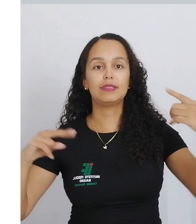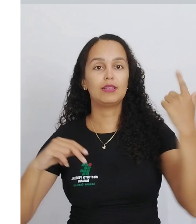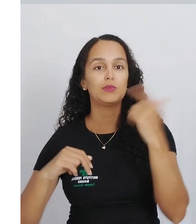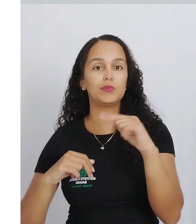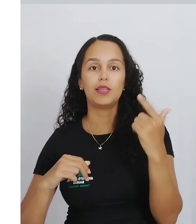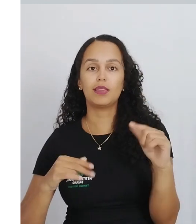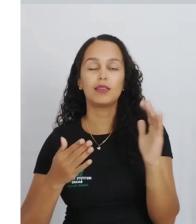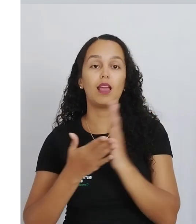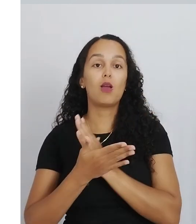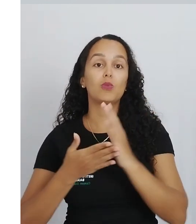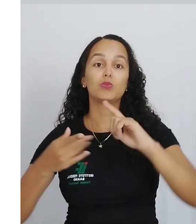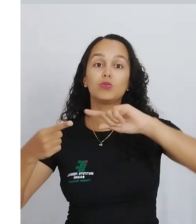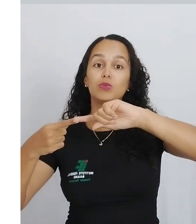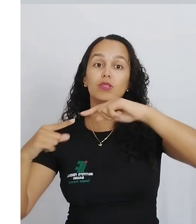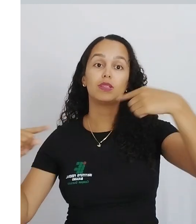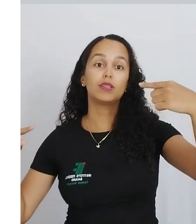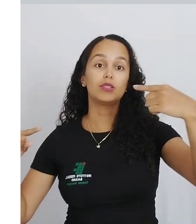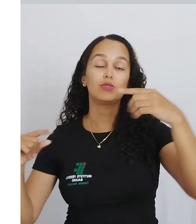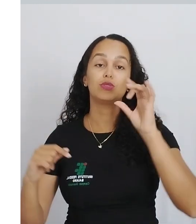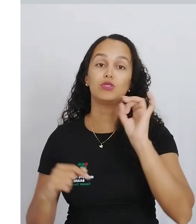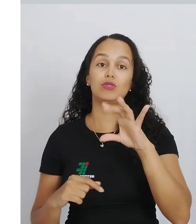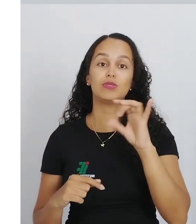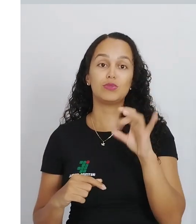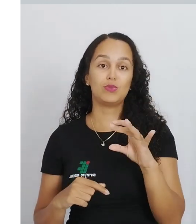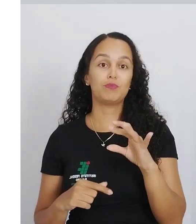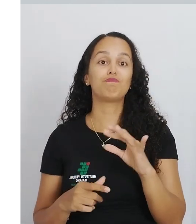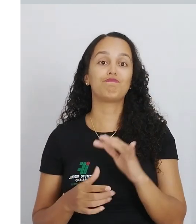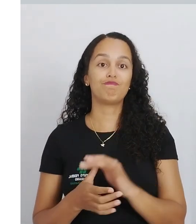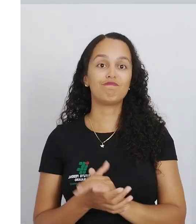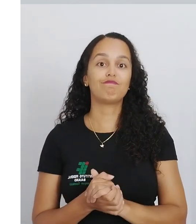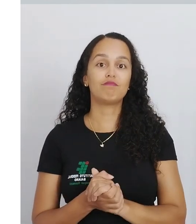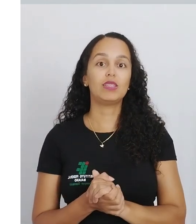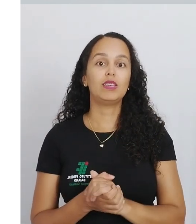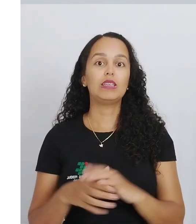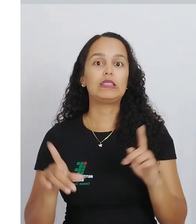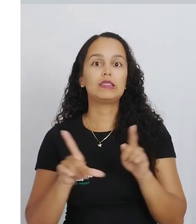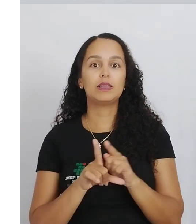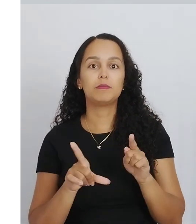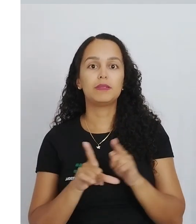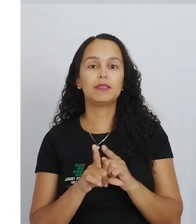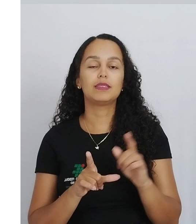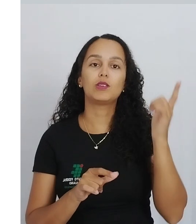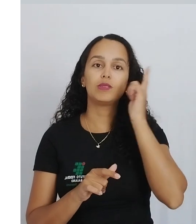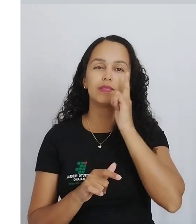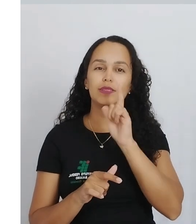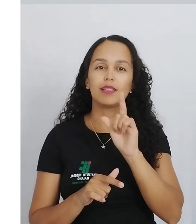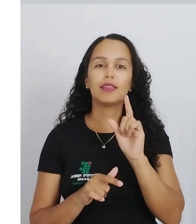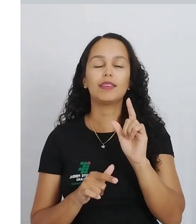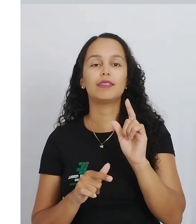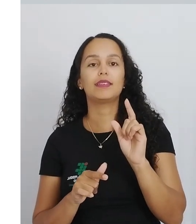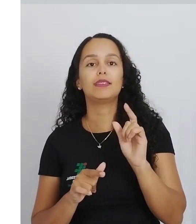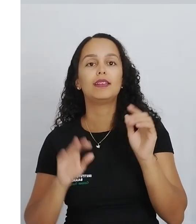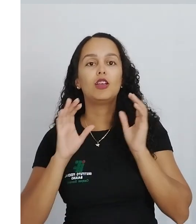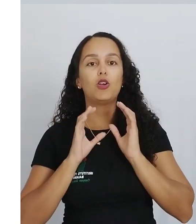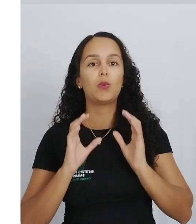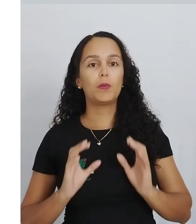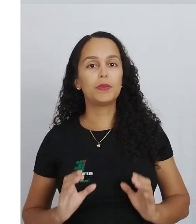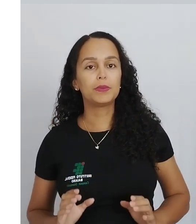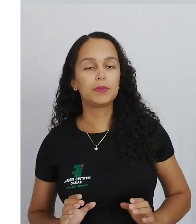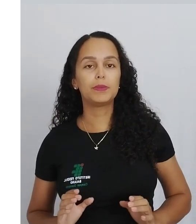têm RNA apenas, E ainda assim fazem procedimentos e têm um